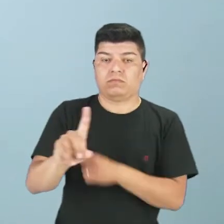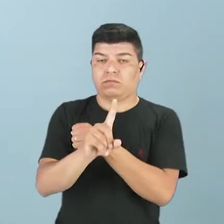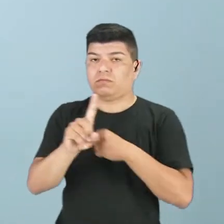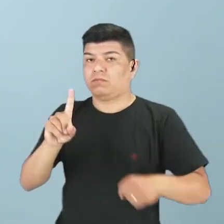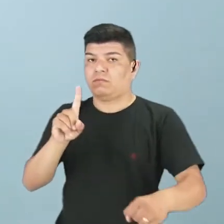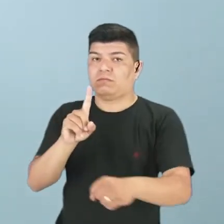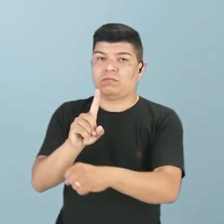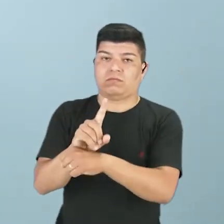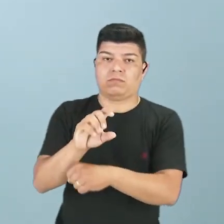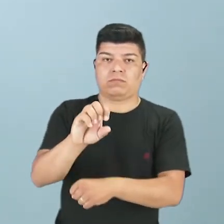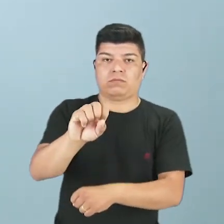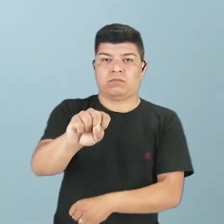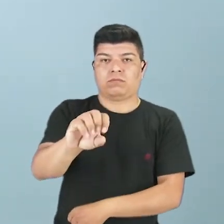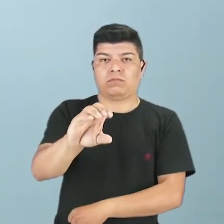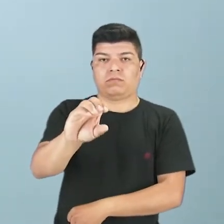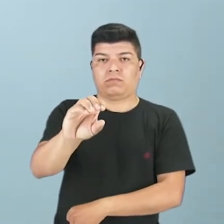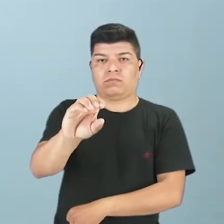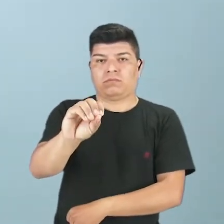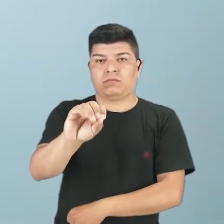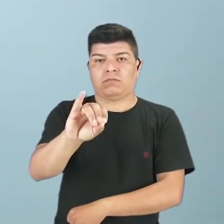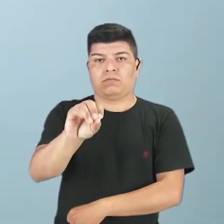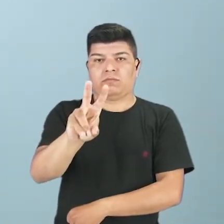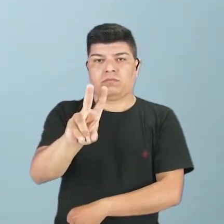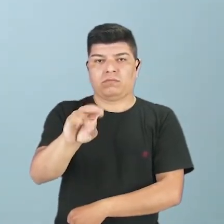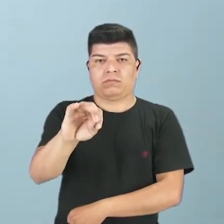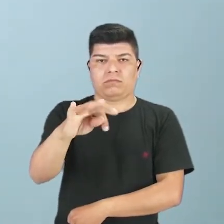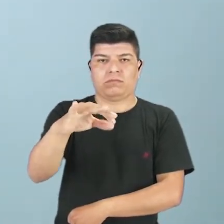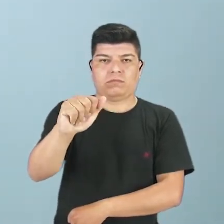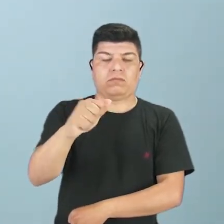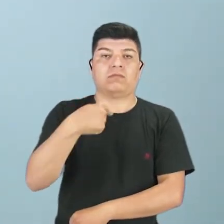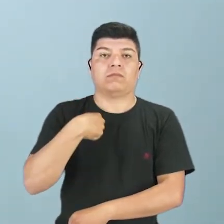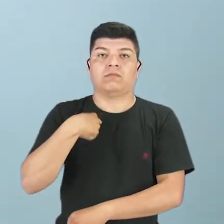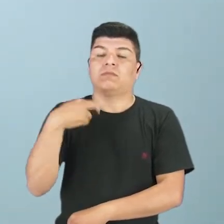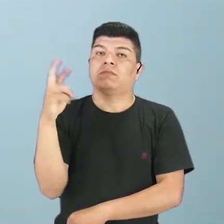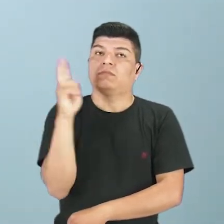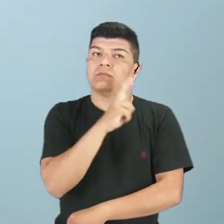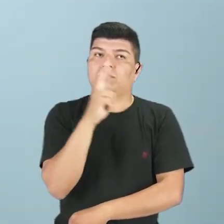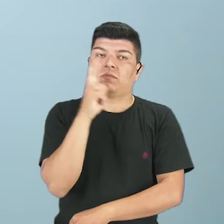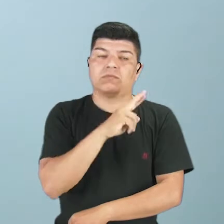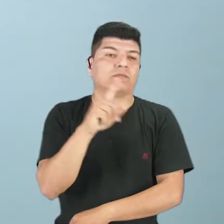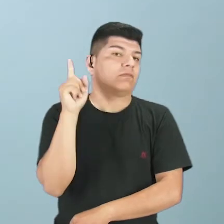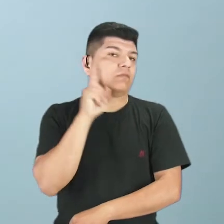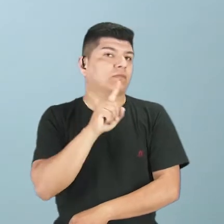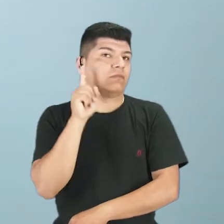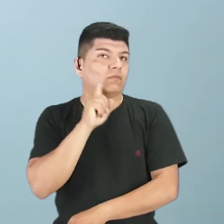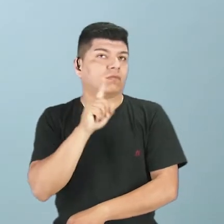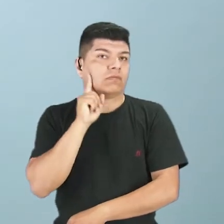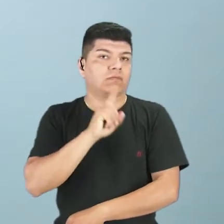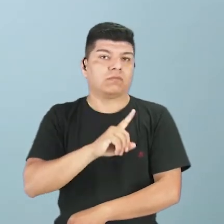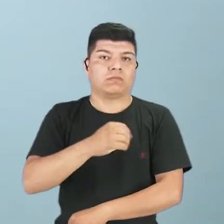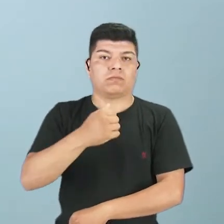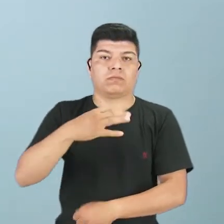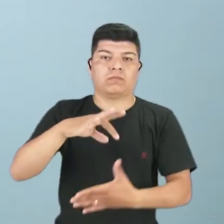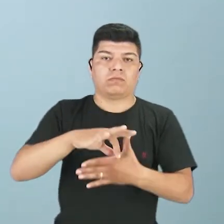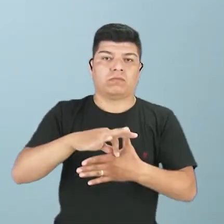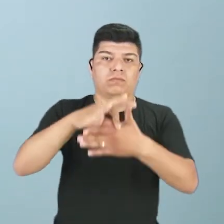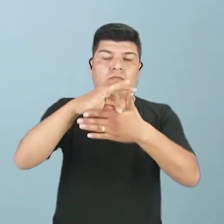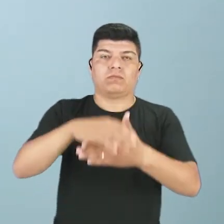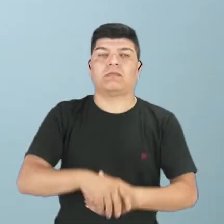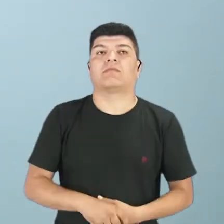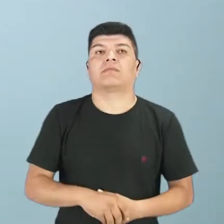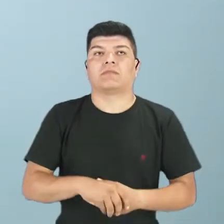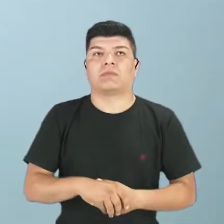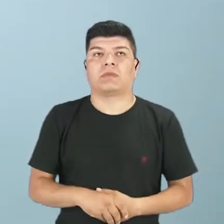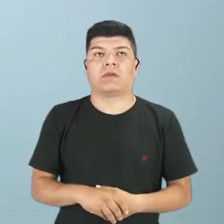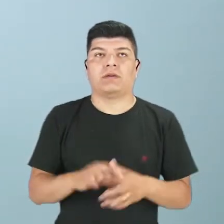Soviéticas. De um lado, Estados Unidos, e de outro, a Rússia liderando esse outro bloco.